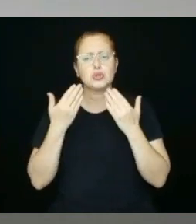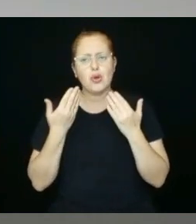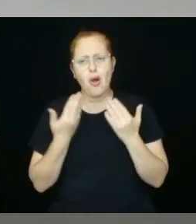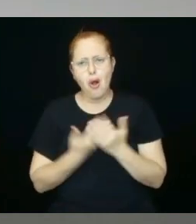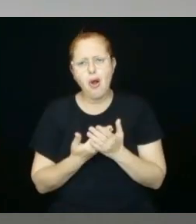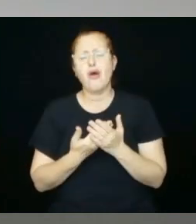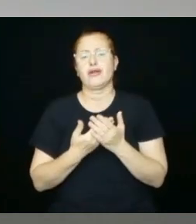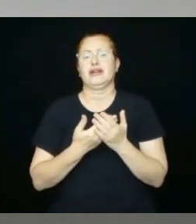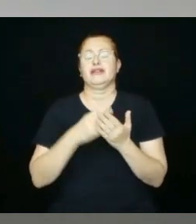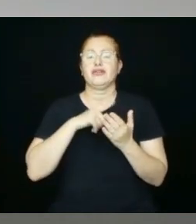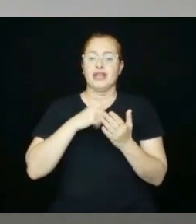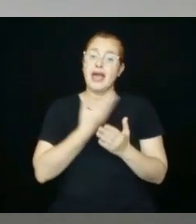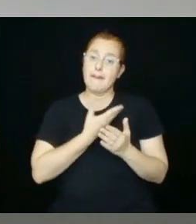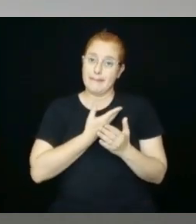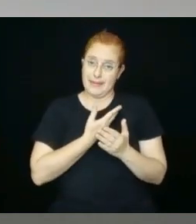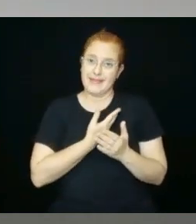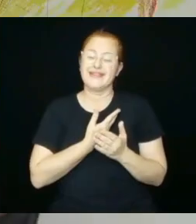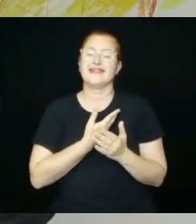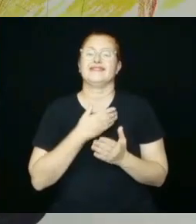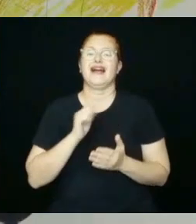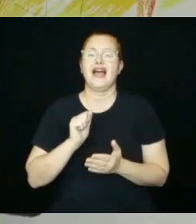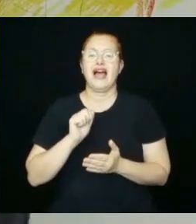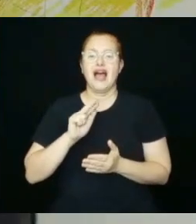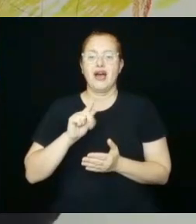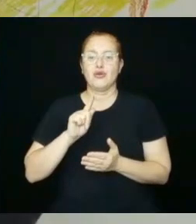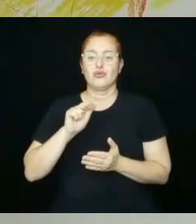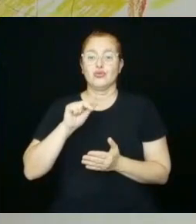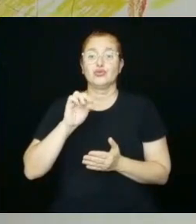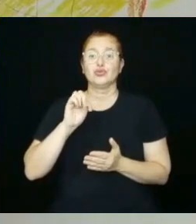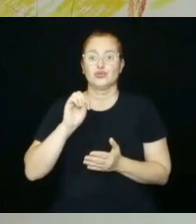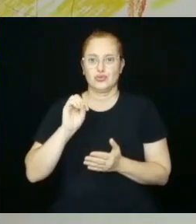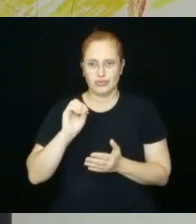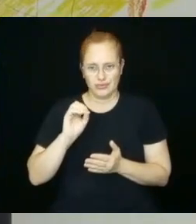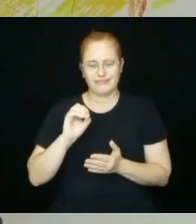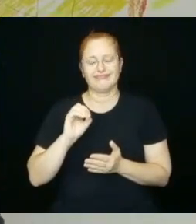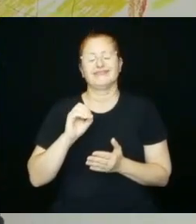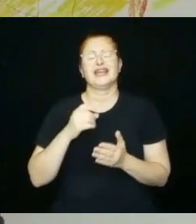meu até hoje, o Augusto. Vou mandar um abraço para ele, talvez ele esteja olhando.